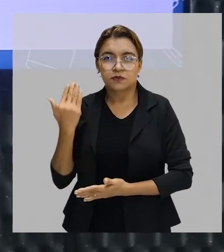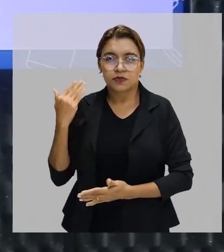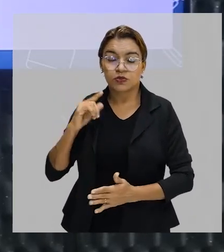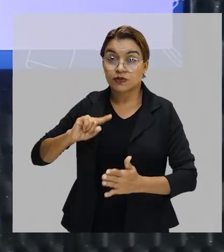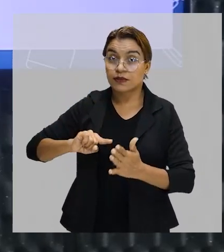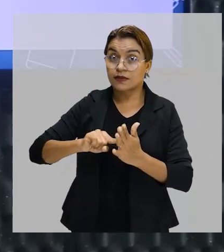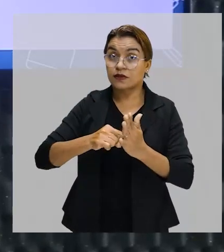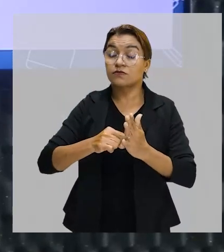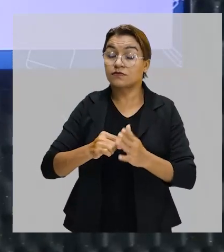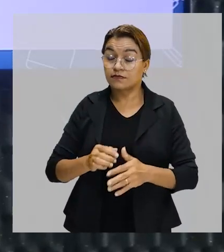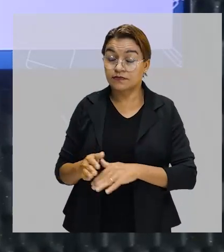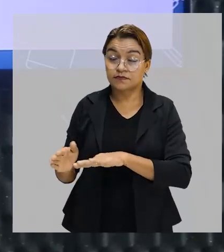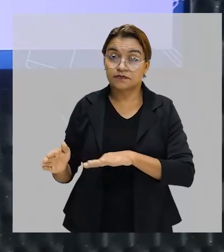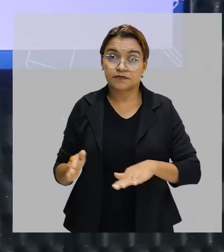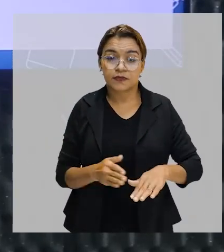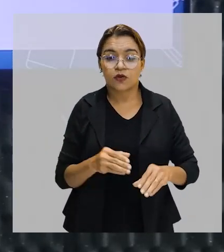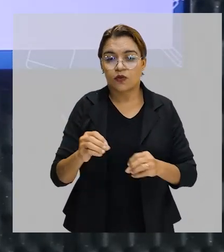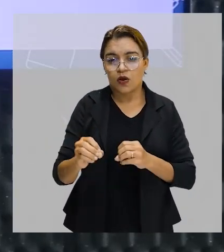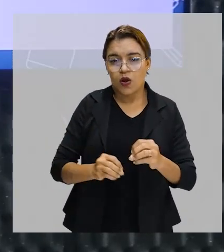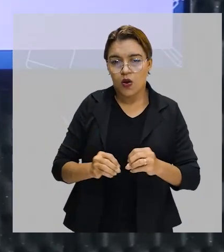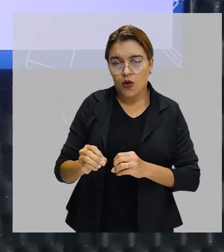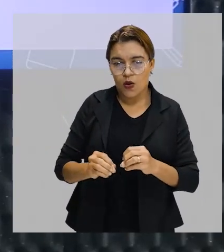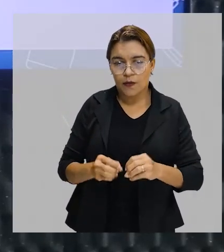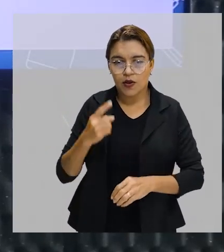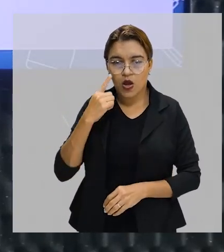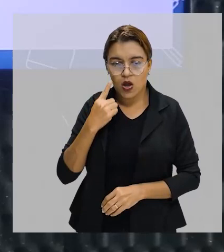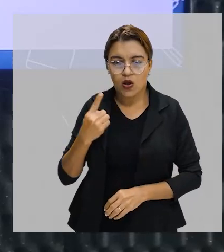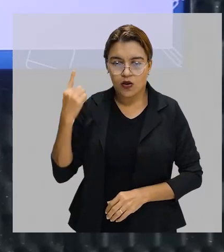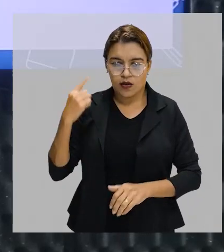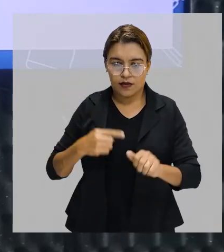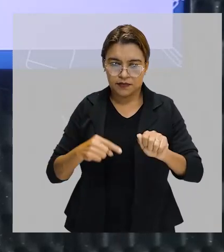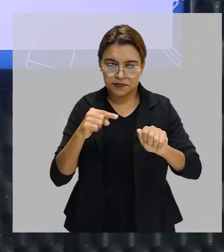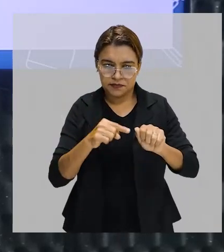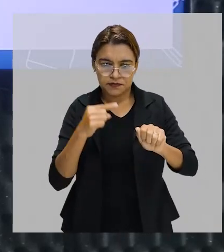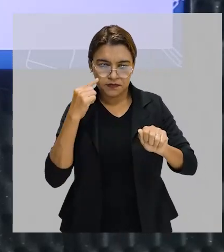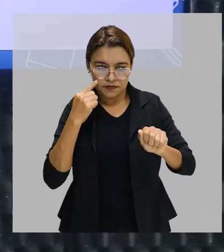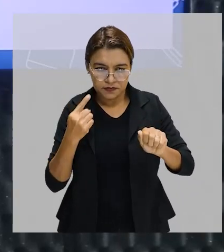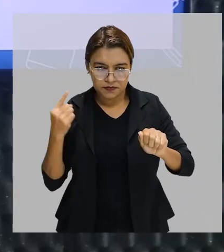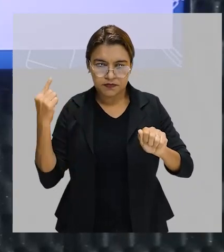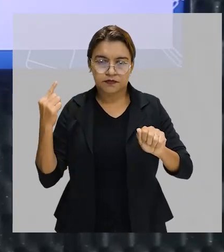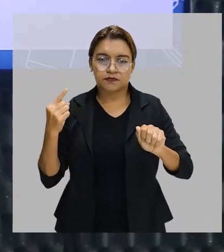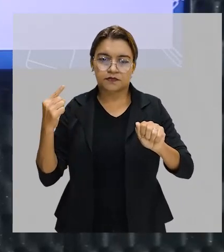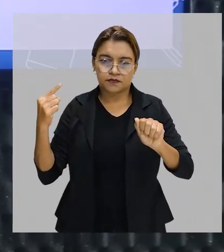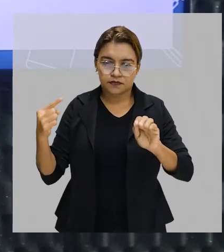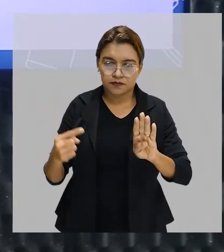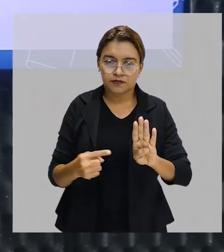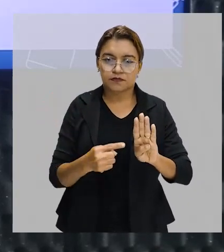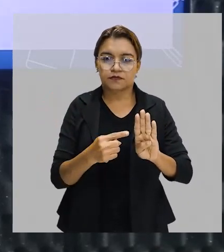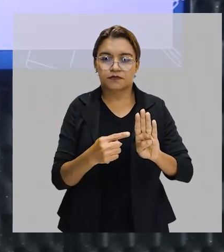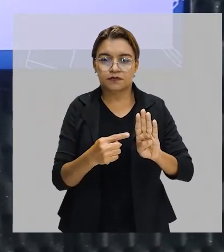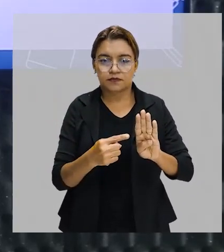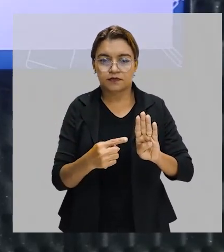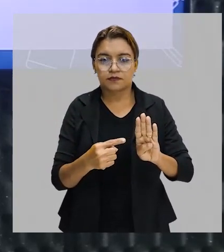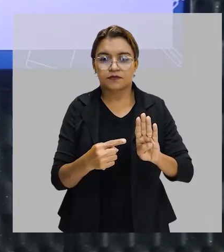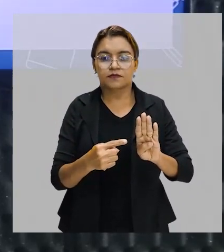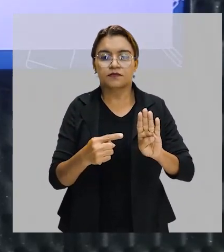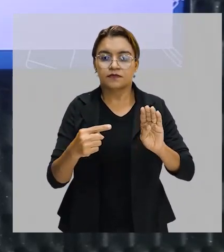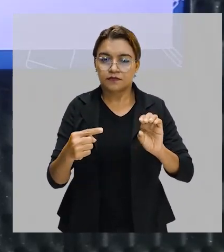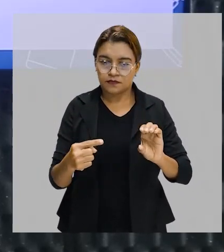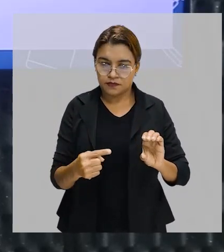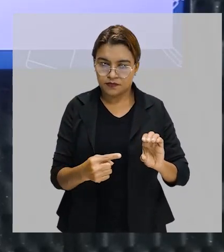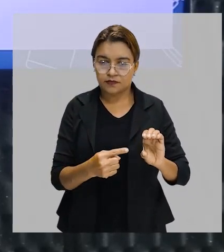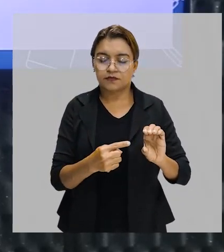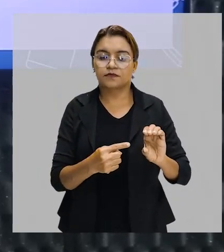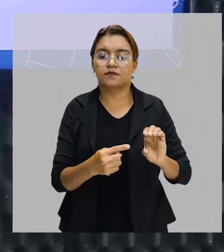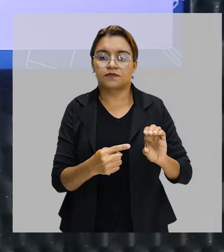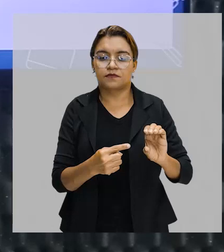obra aqui eu tenho O Sertanejo de José de Alencar, Pelo Sertão de Afonso Arinos, Os Sertões de Euclides